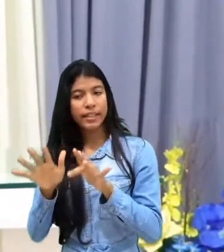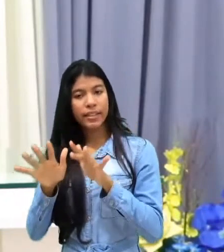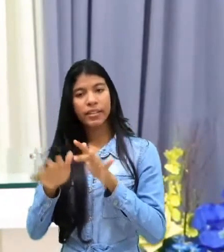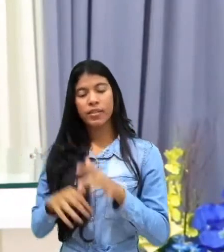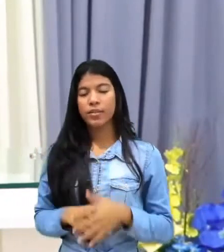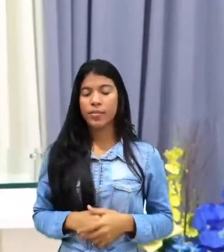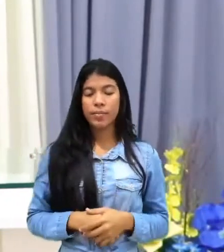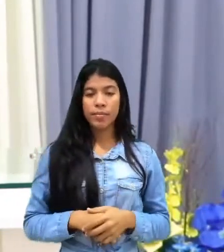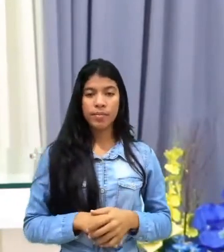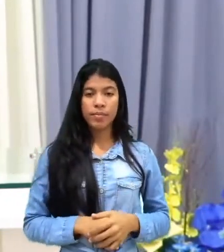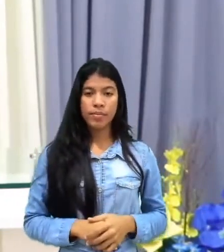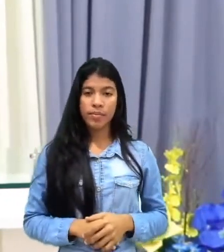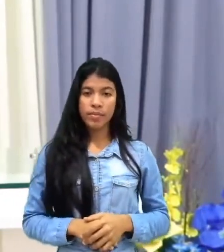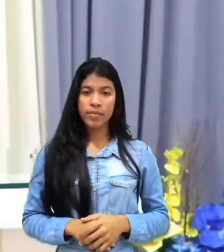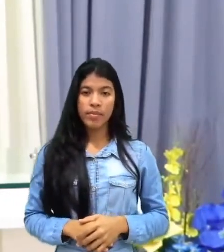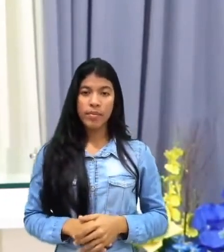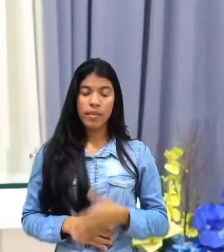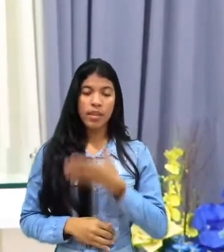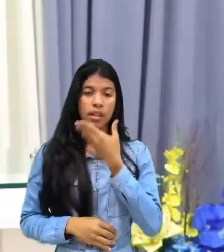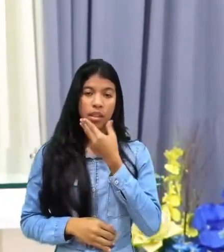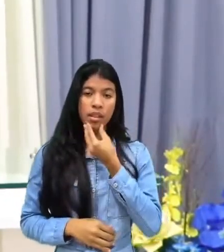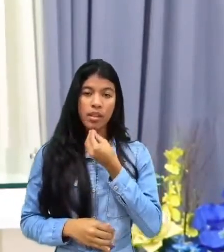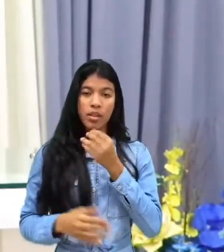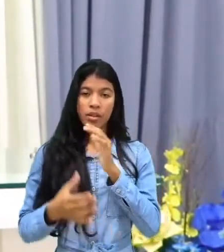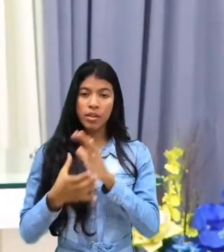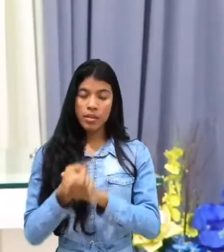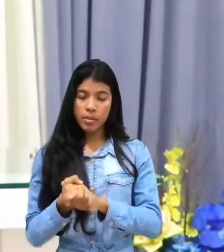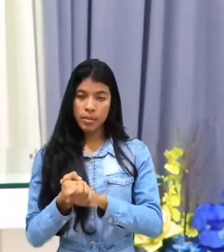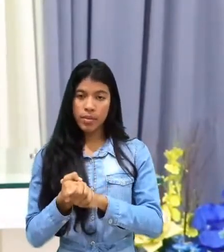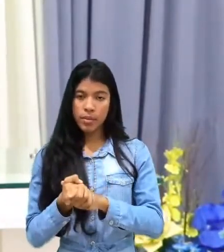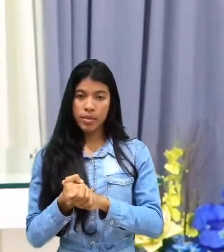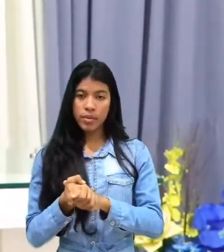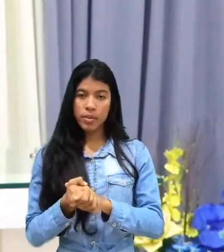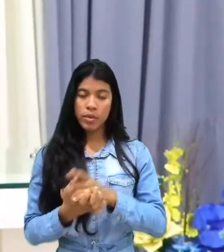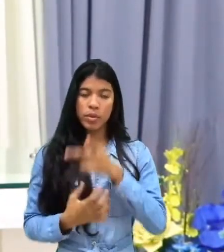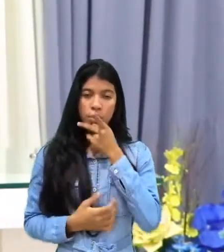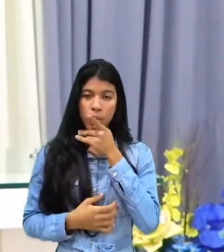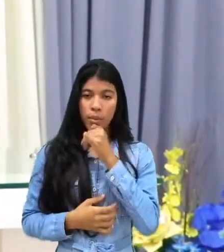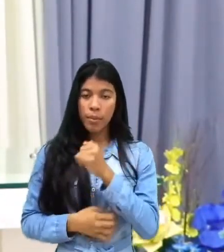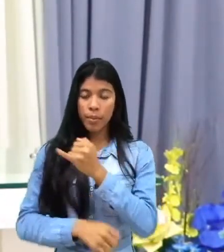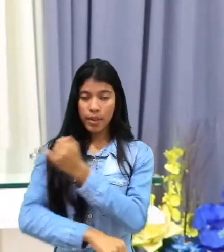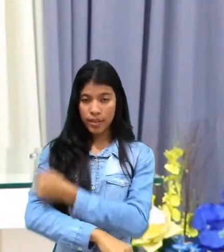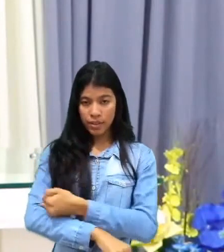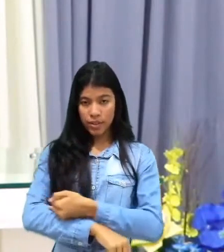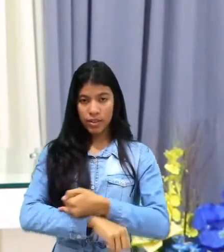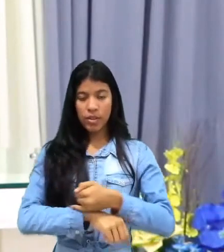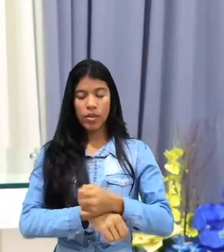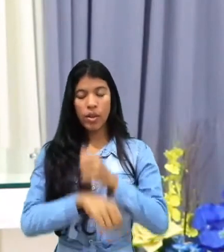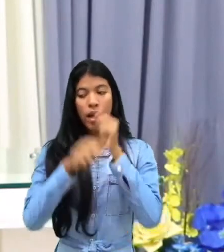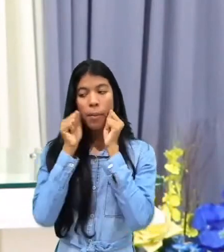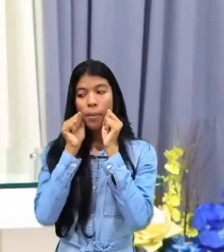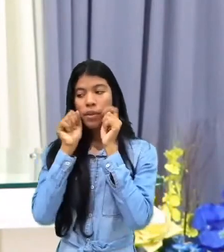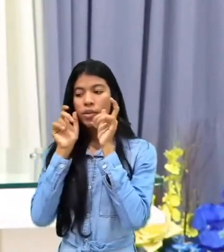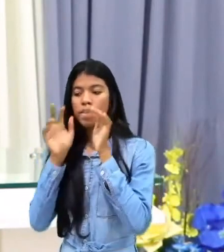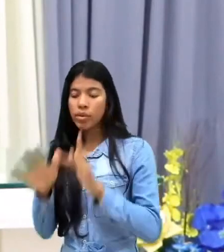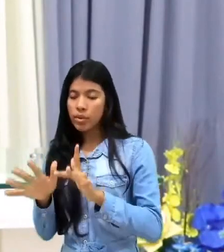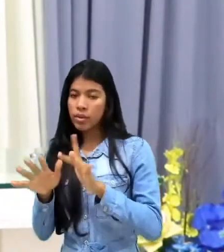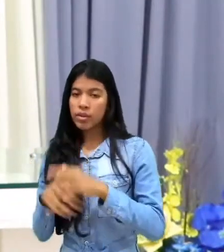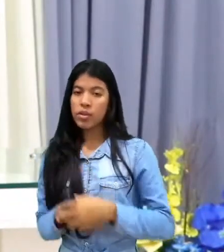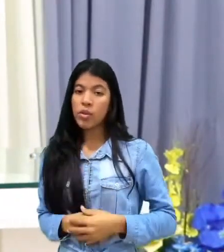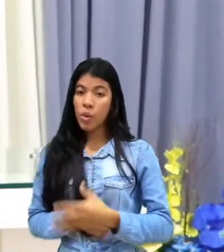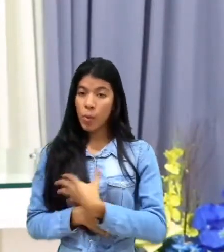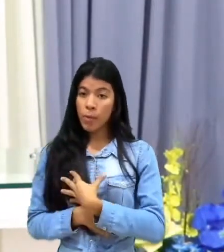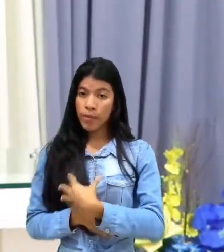que o seu esposo ou o pai de Jacó estaria abençoando o seu